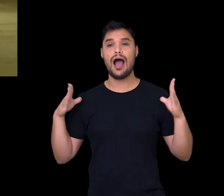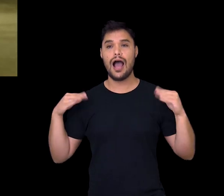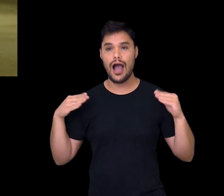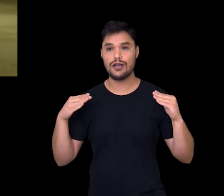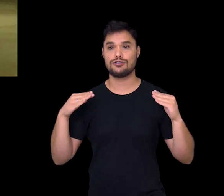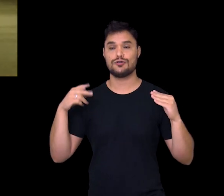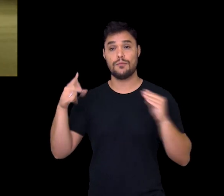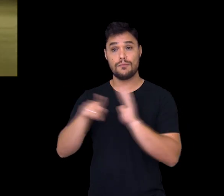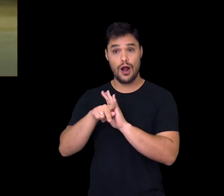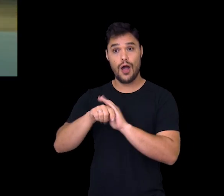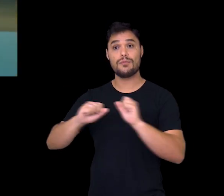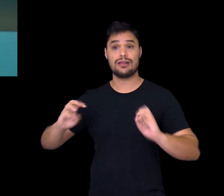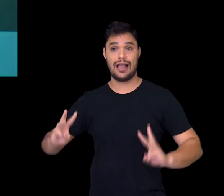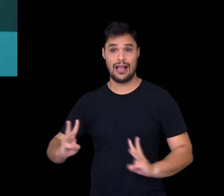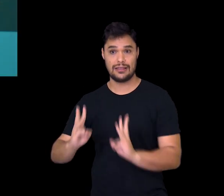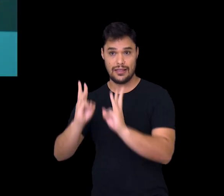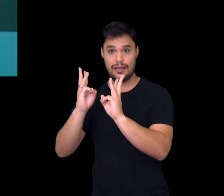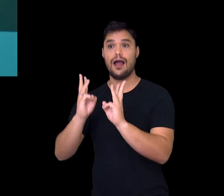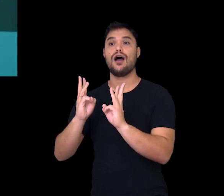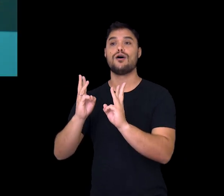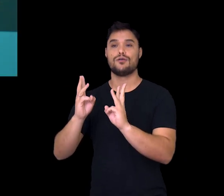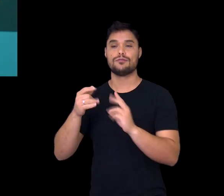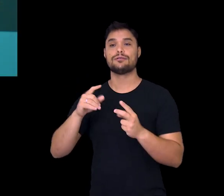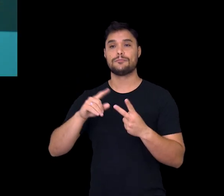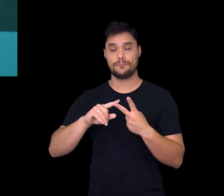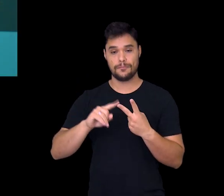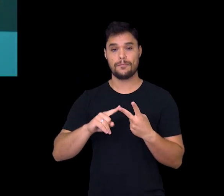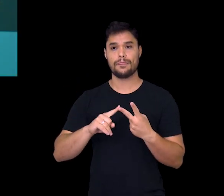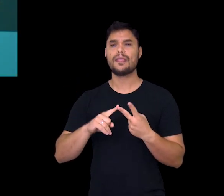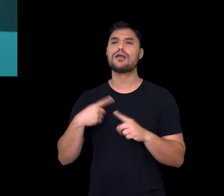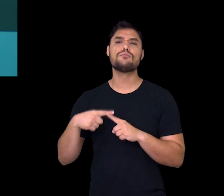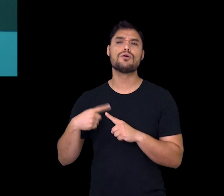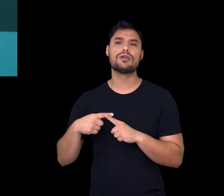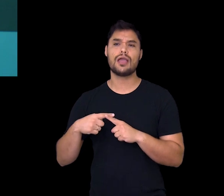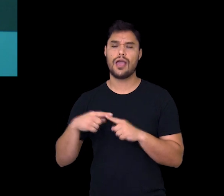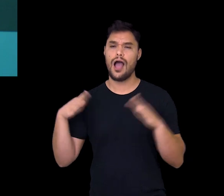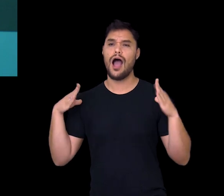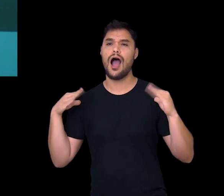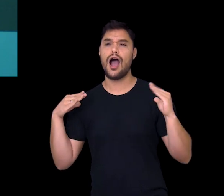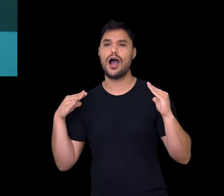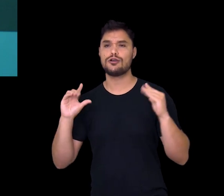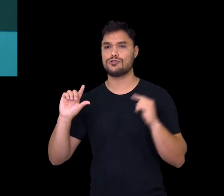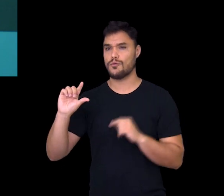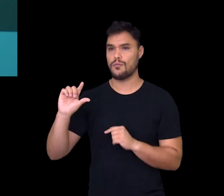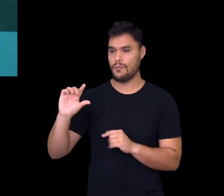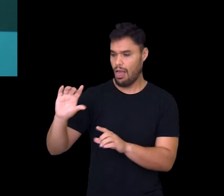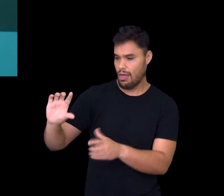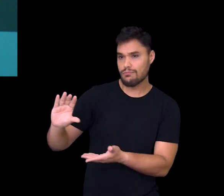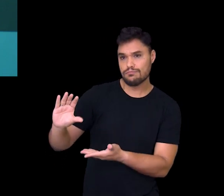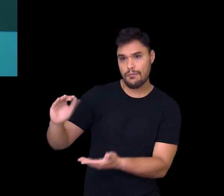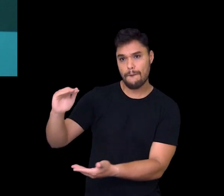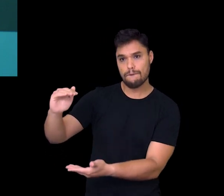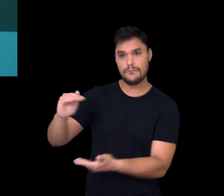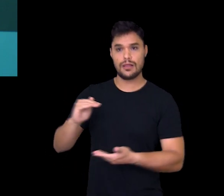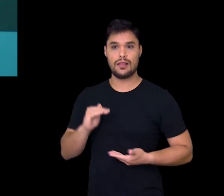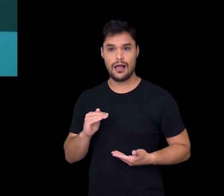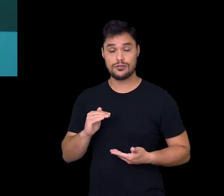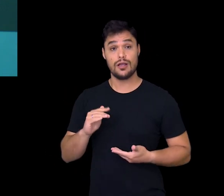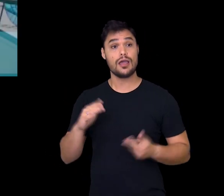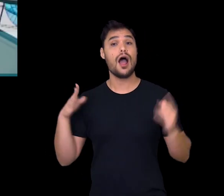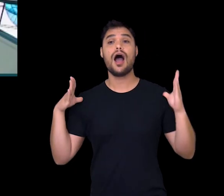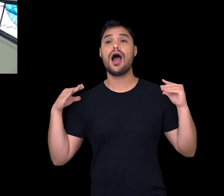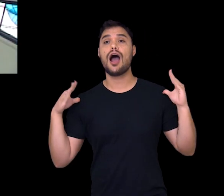coisa fantástica, do Sesquiate. Por que aquele pedaço do anjo? Não sei, o Niemeyer queria que os anjos parecessem